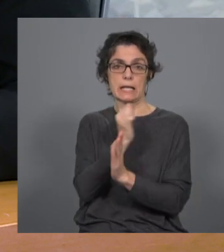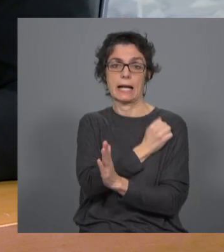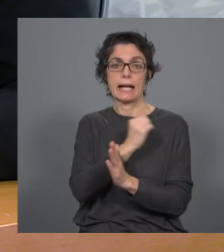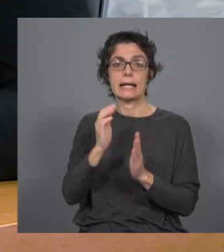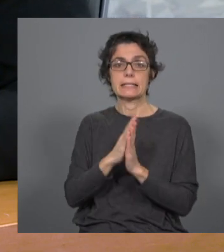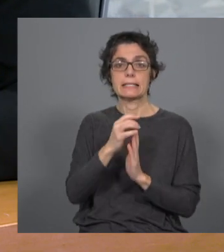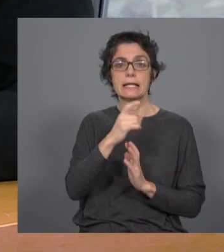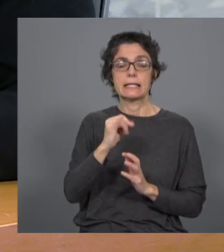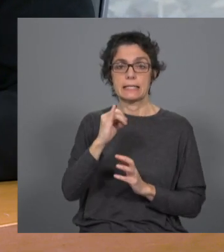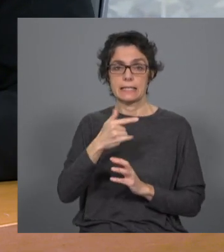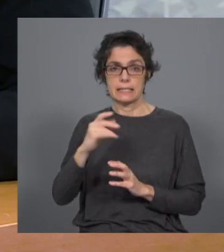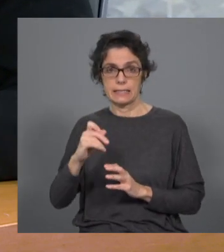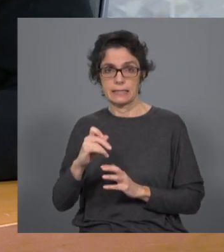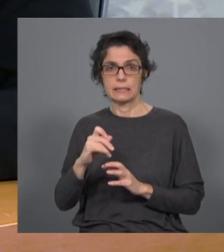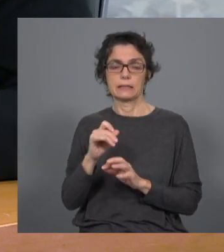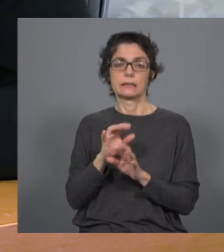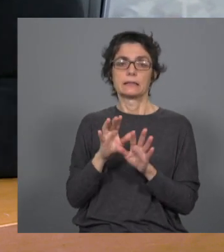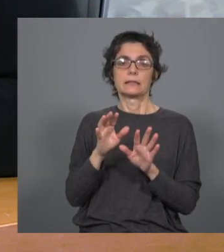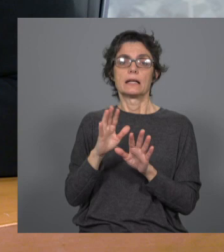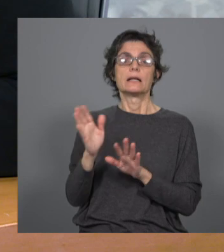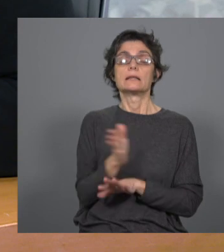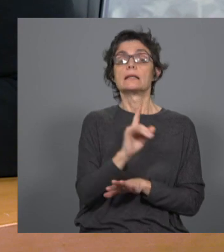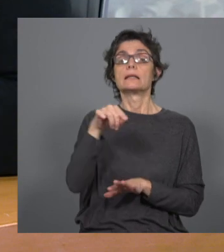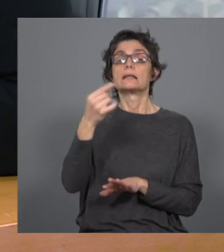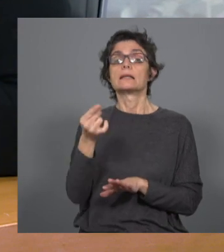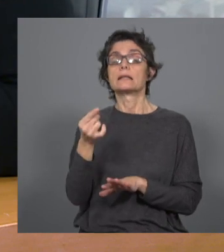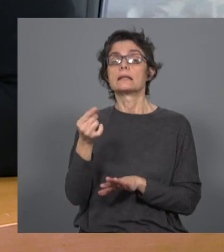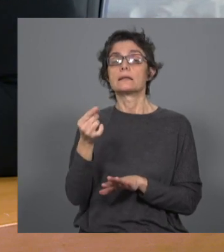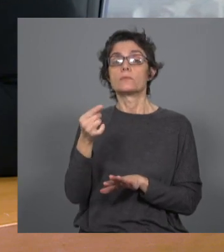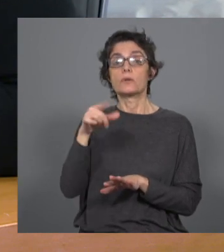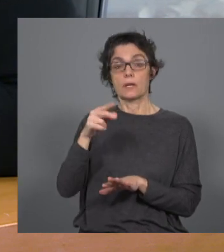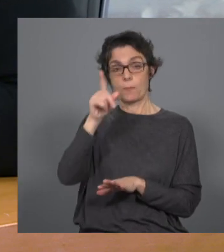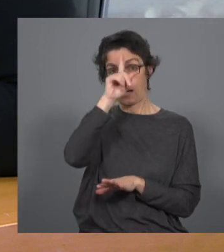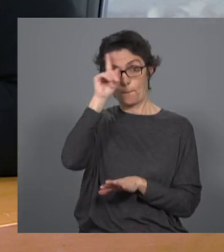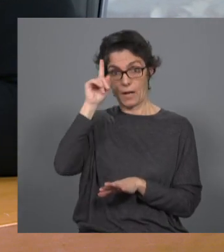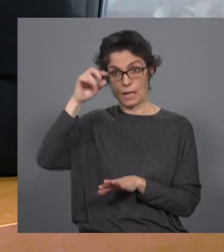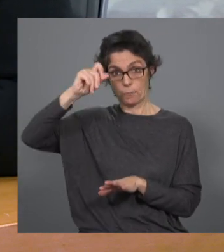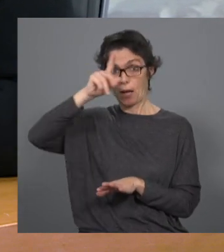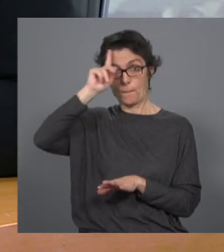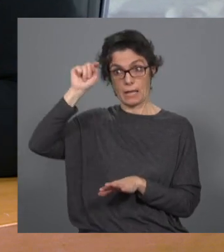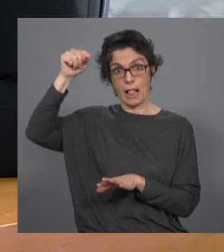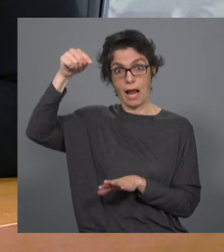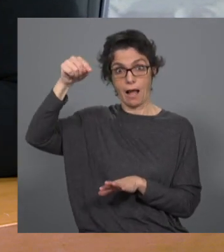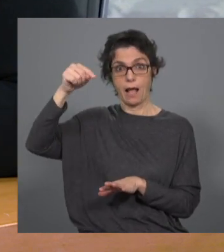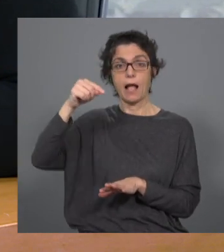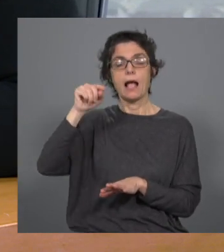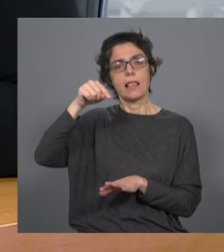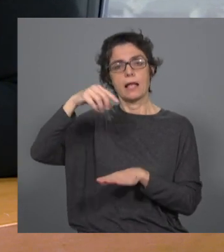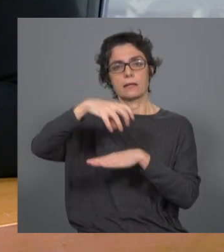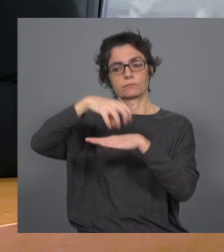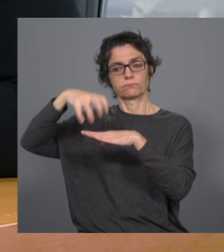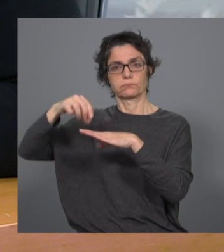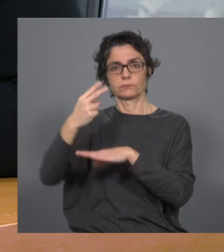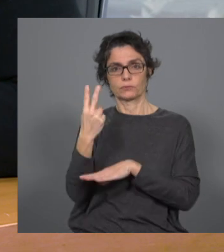que é quase em todas as dioceses. Depois também estamos em Madrid. Em Madrid também temos 2 equipamentos, que é